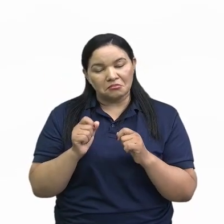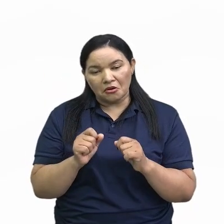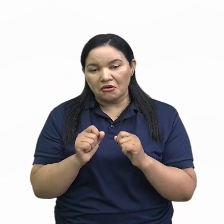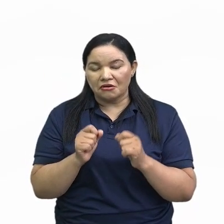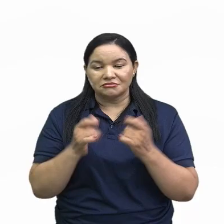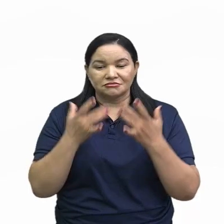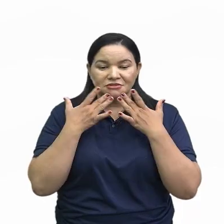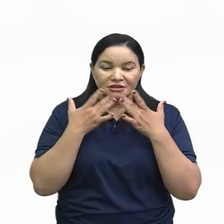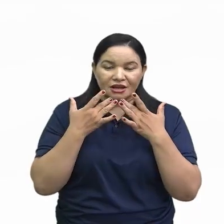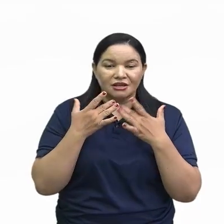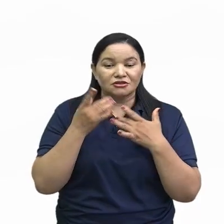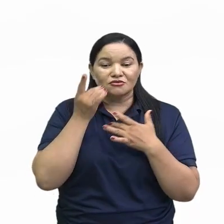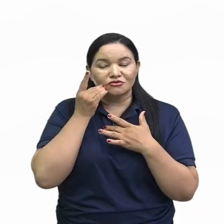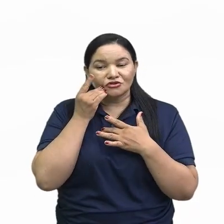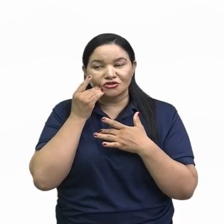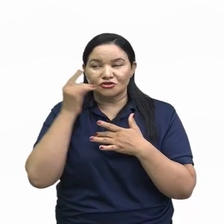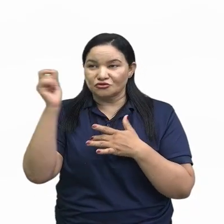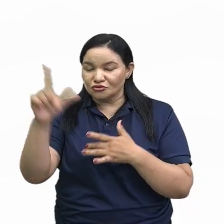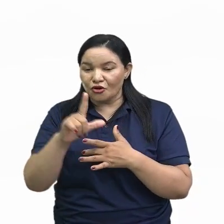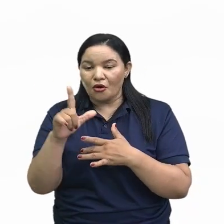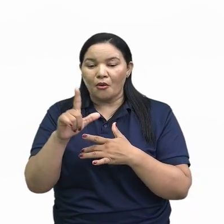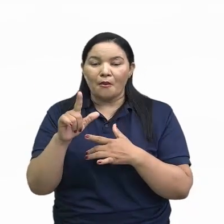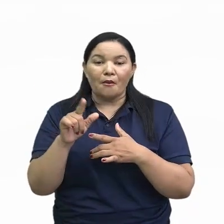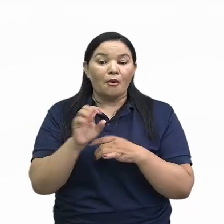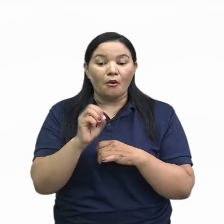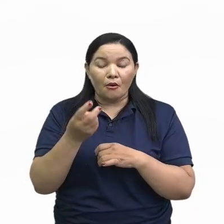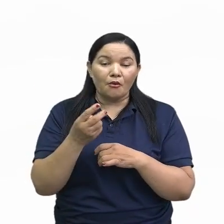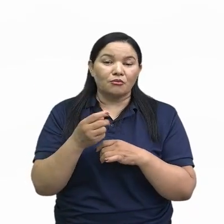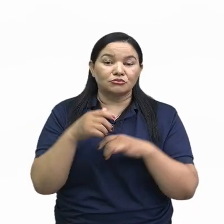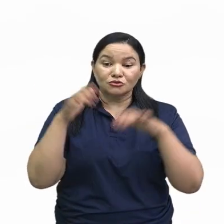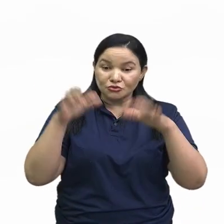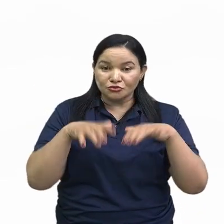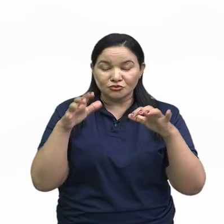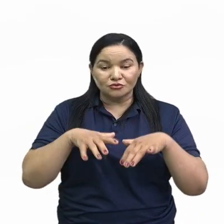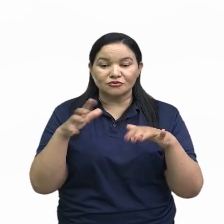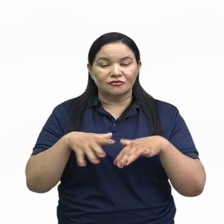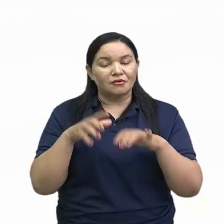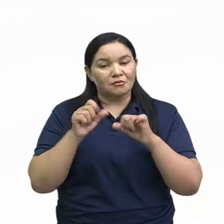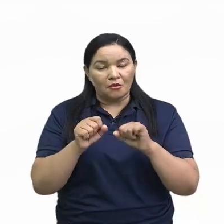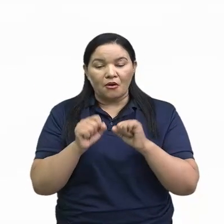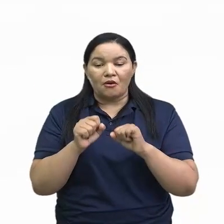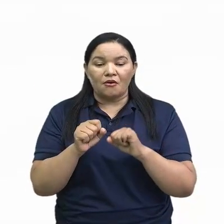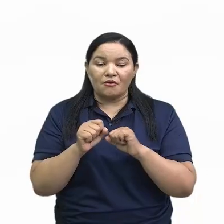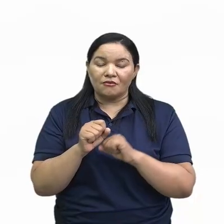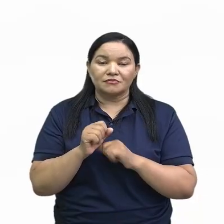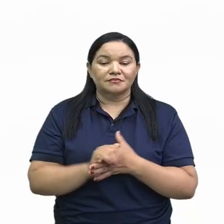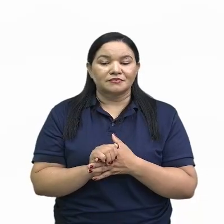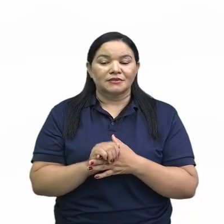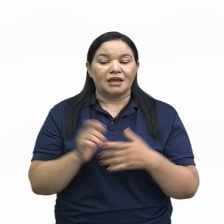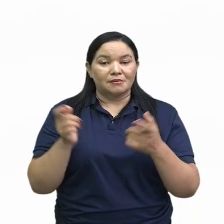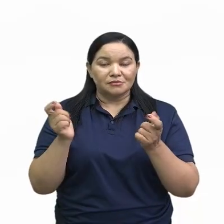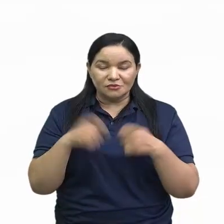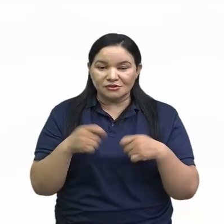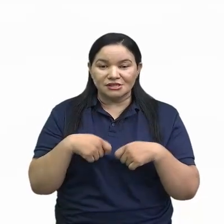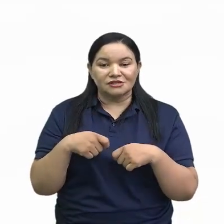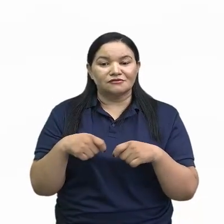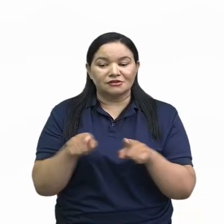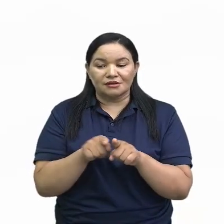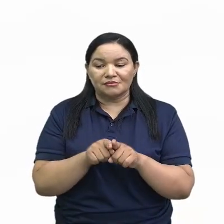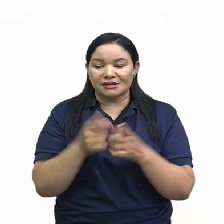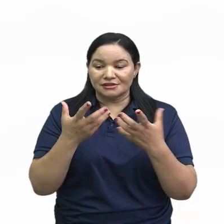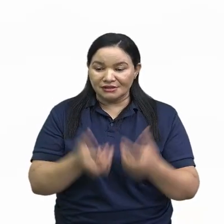estar um dia ensolarado, você pode estar no teatro e estar um dia nublado, chuvoso. Perceba que isso é completamente possível e